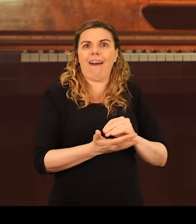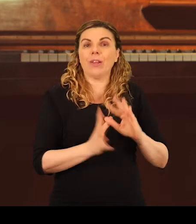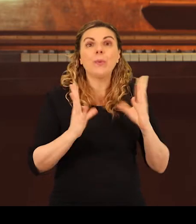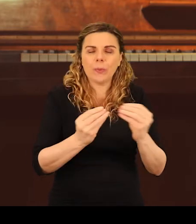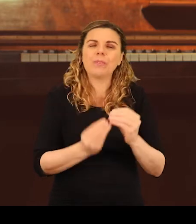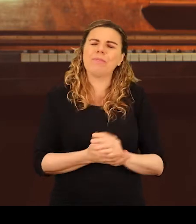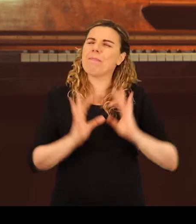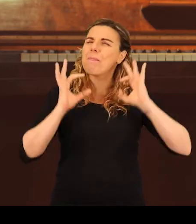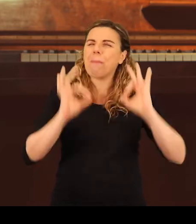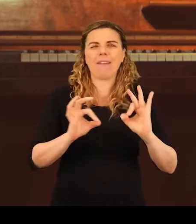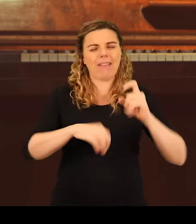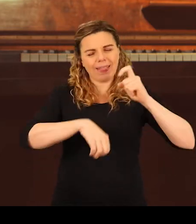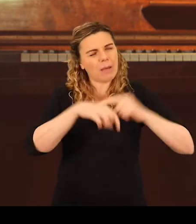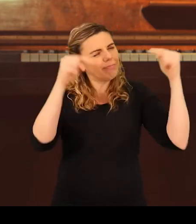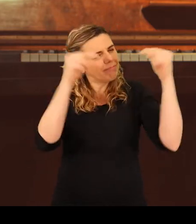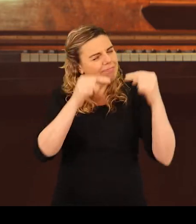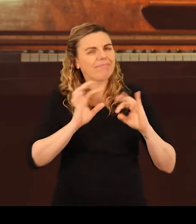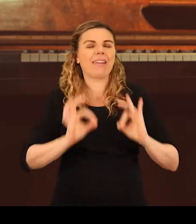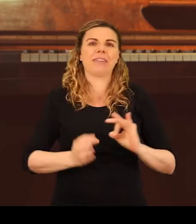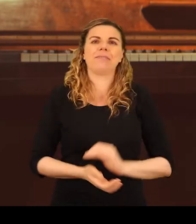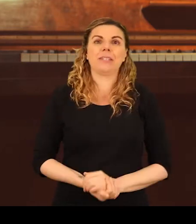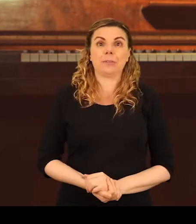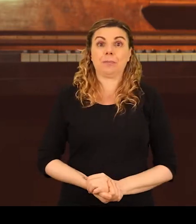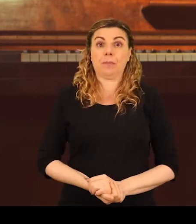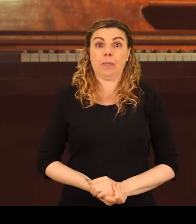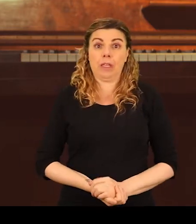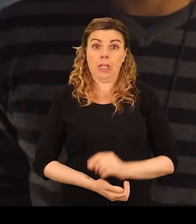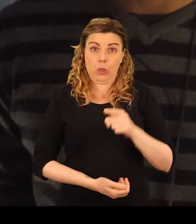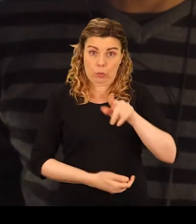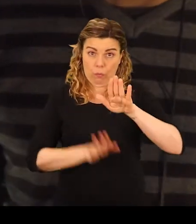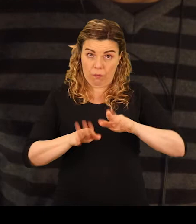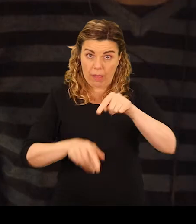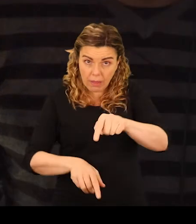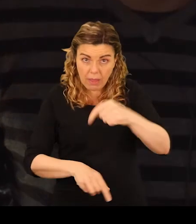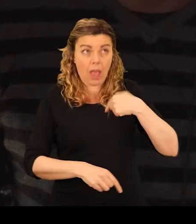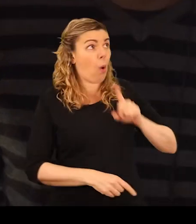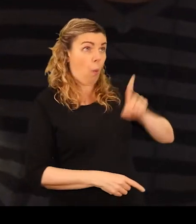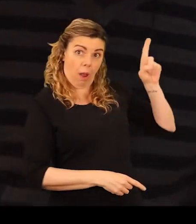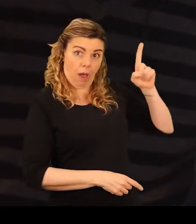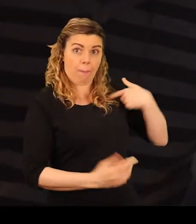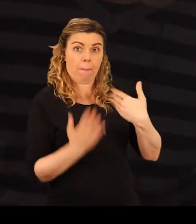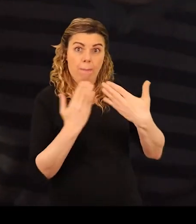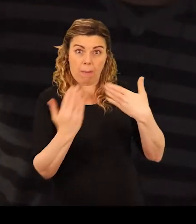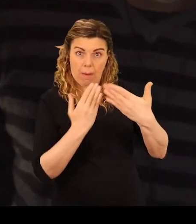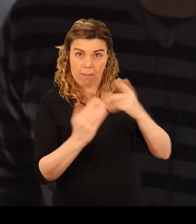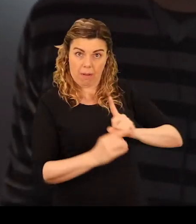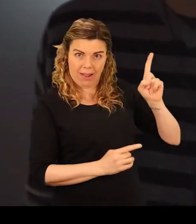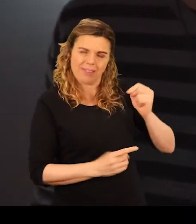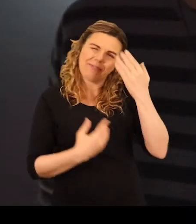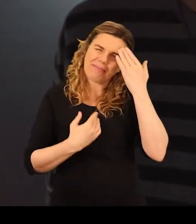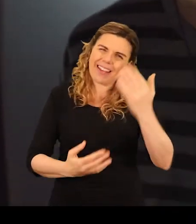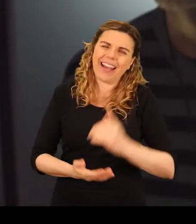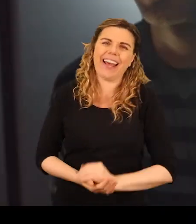gente conseguir gravar o áudio. E foi perfeito o timing de tudo, assim. Eu vou ficar lá em cima, tá. E a gente fica conversando por lá. Tá bom. Tá